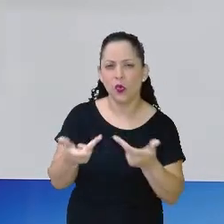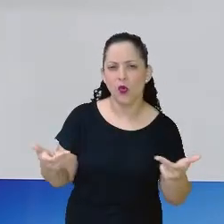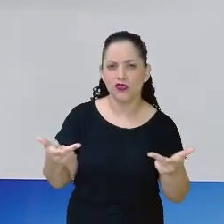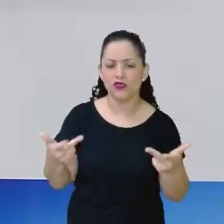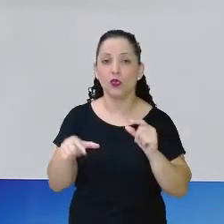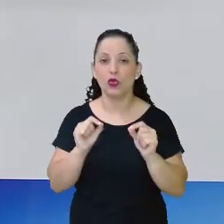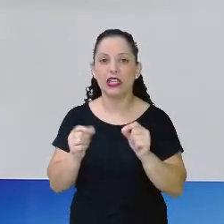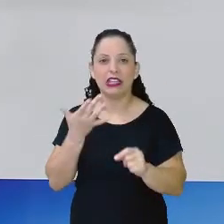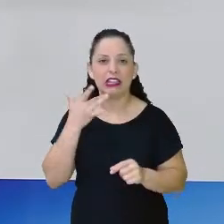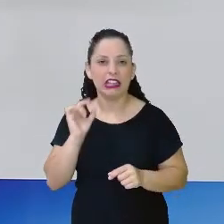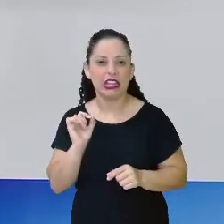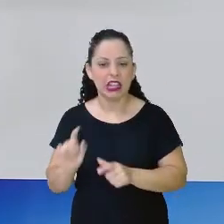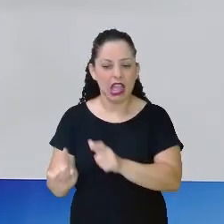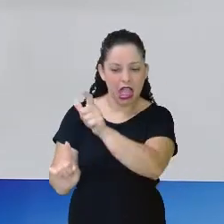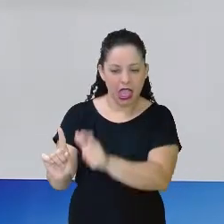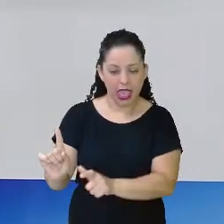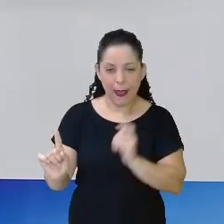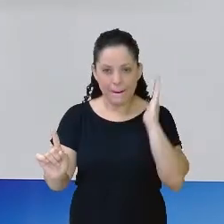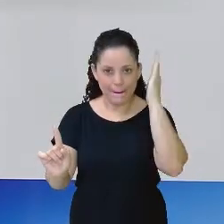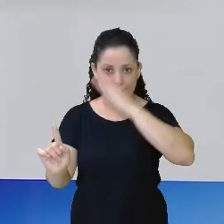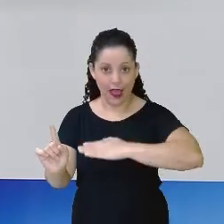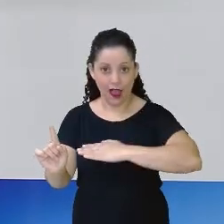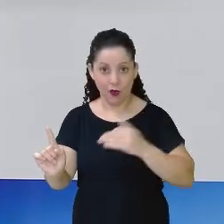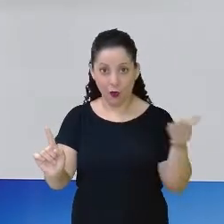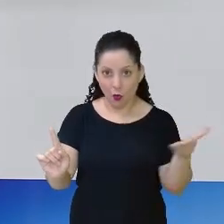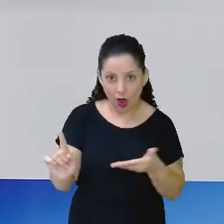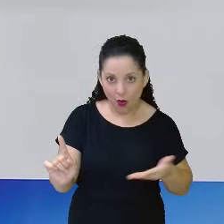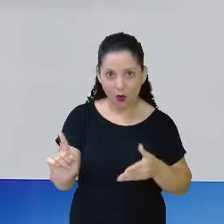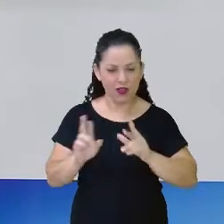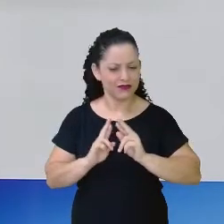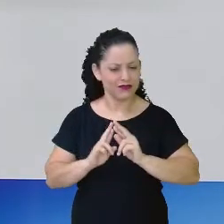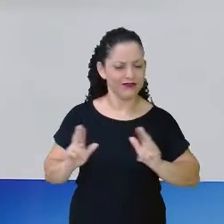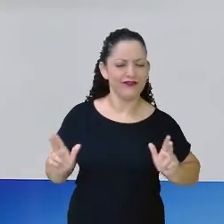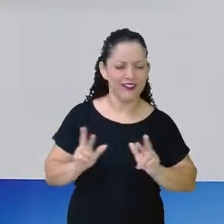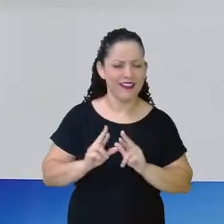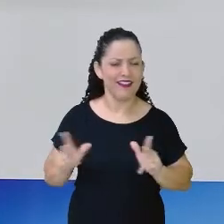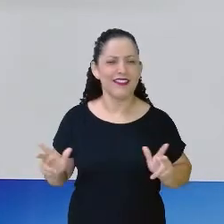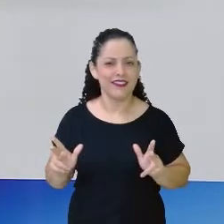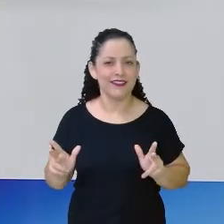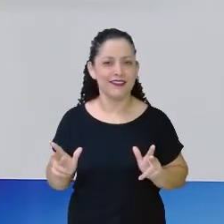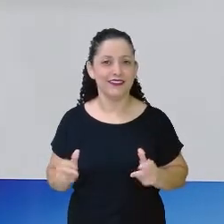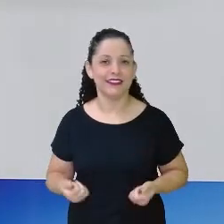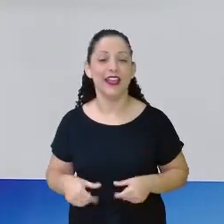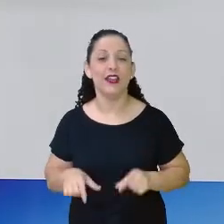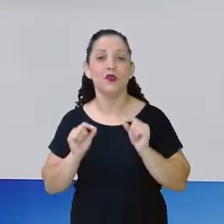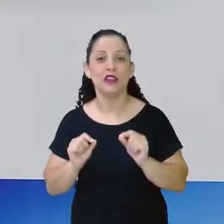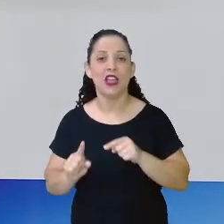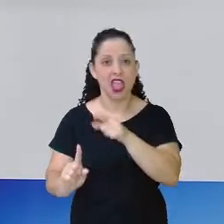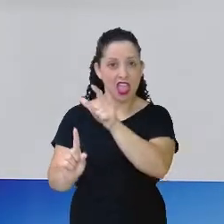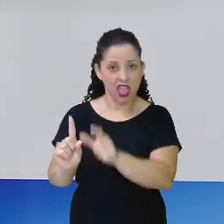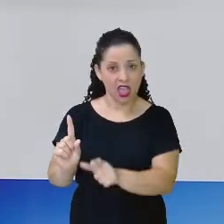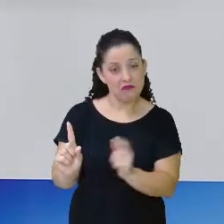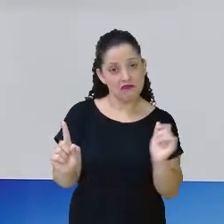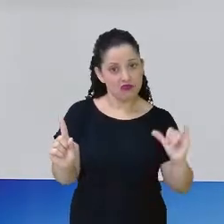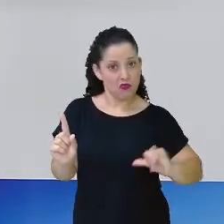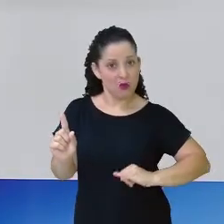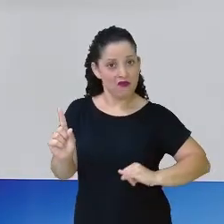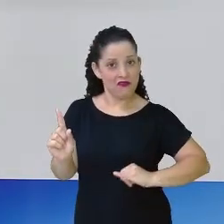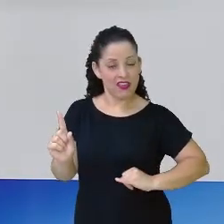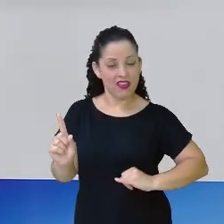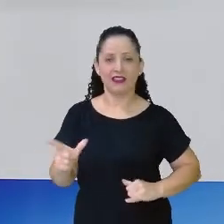era o vilão anteriormente, agora a gente já vê que não é tão vilão assim, que é uma vítima. Então, existem